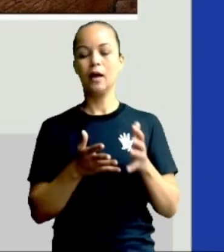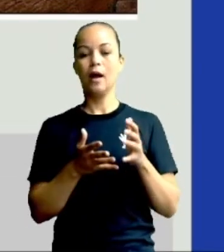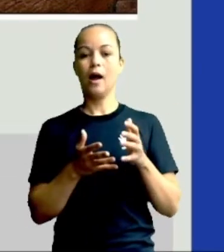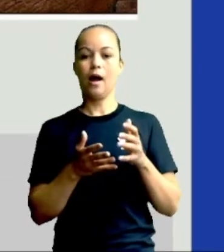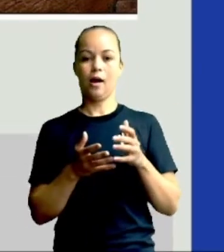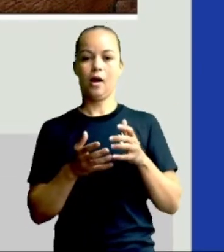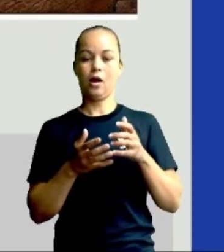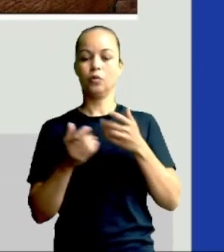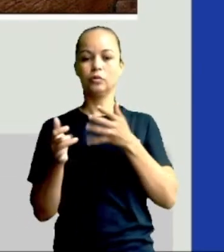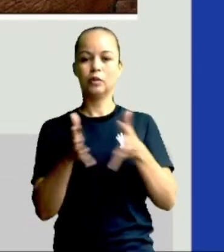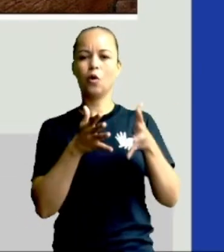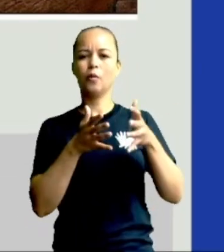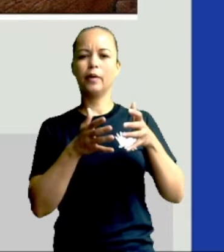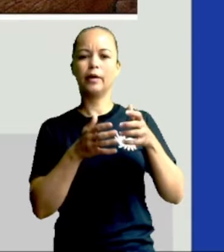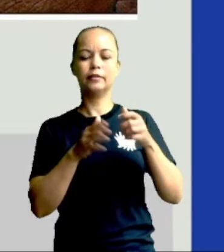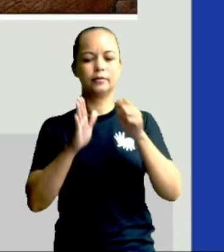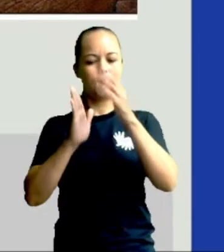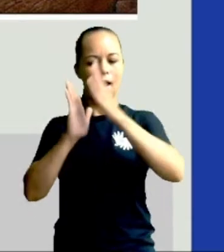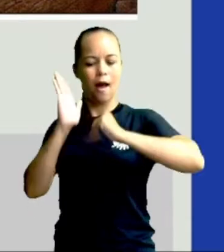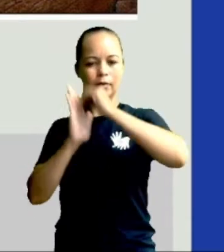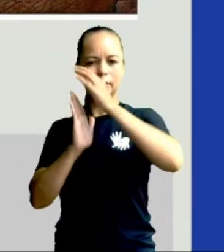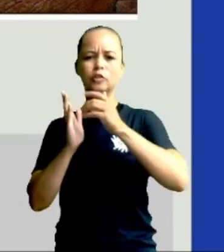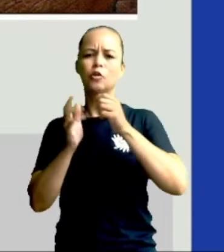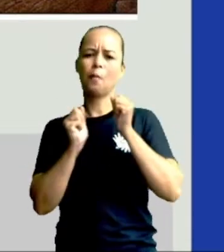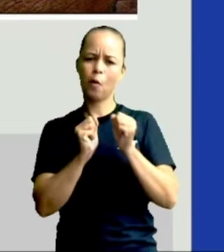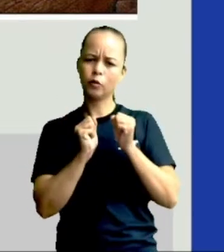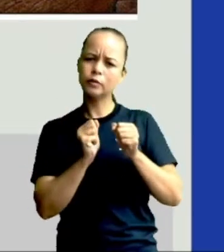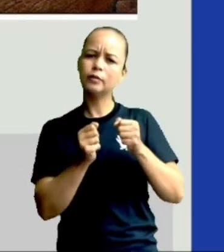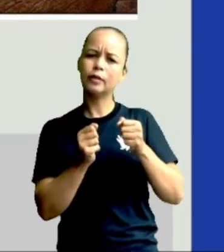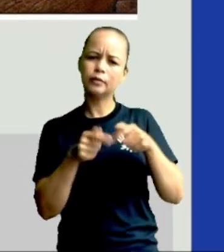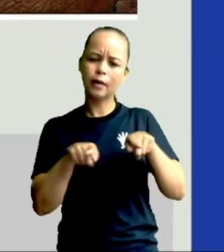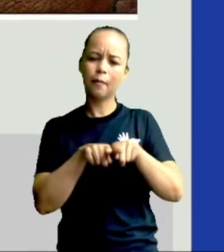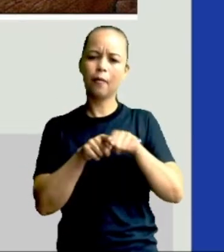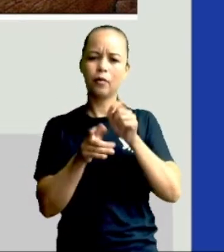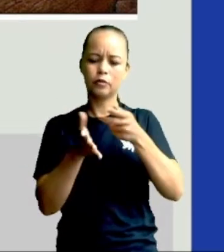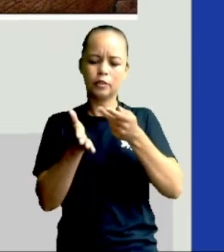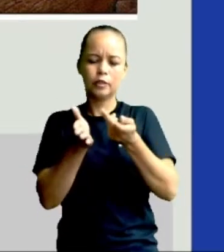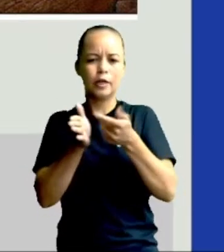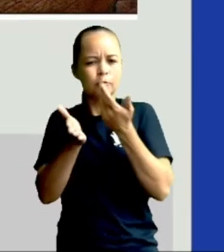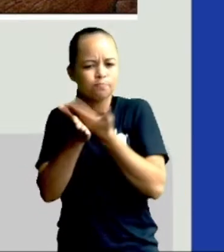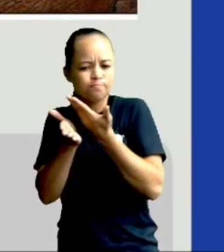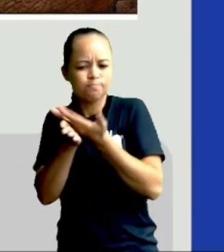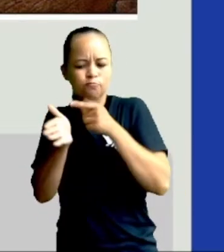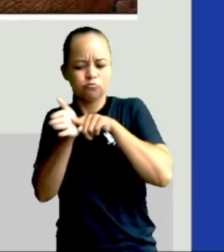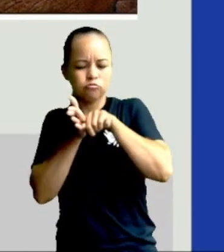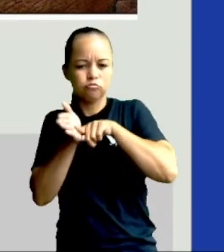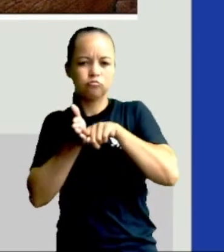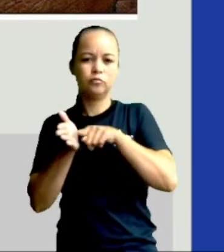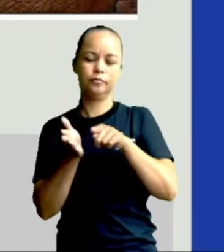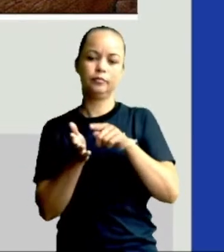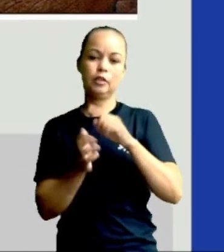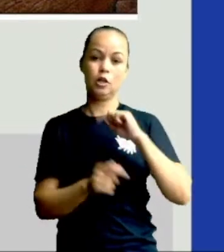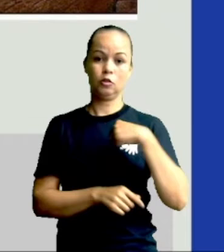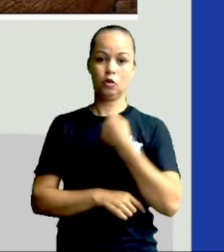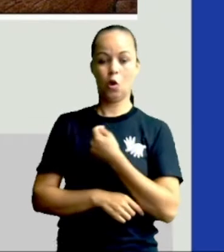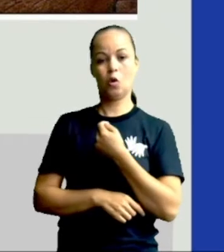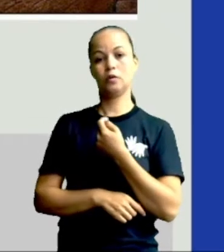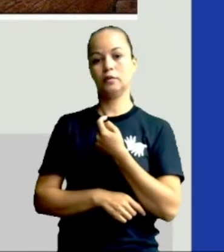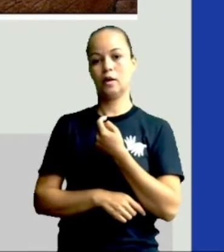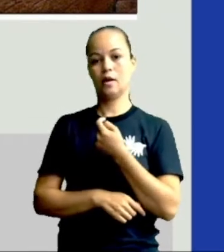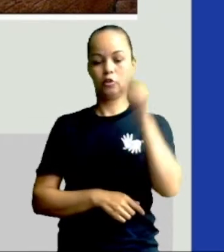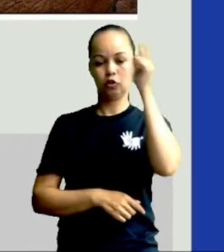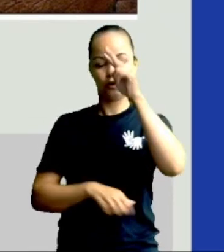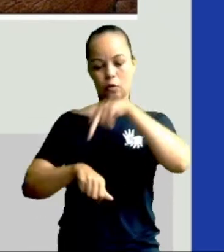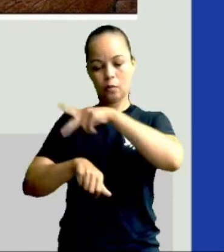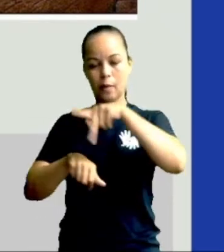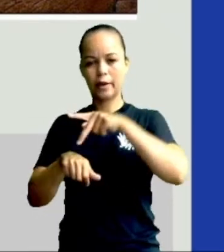ser usadas para a realização de estudos, minha gente. A gente construiu a nossa história do país através de